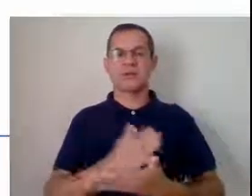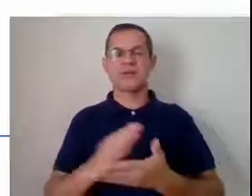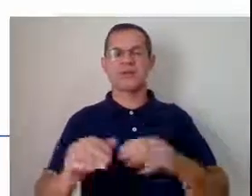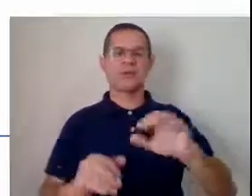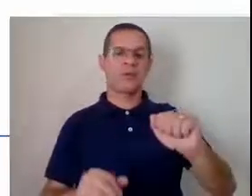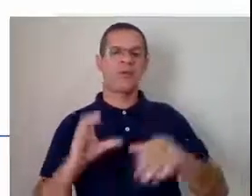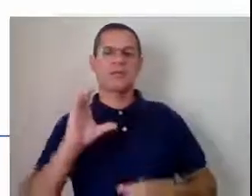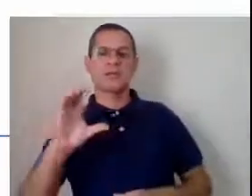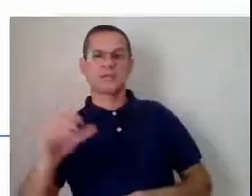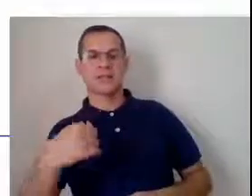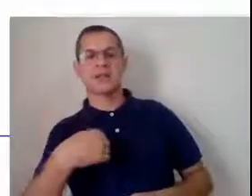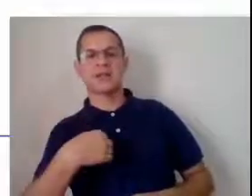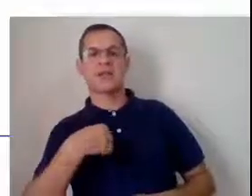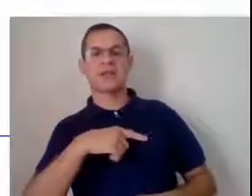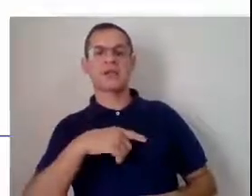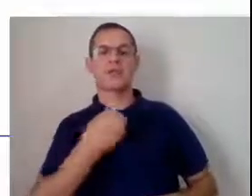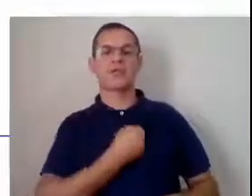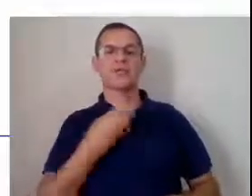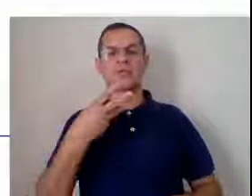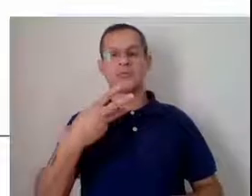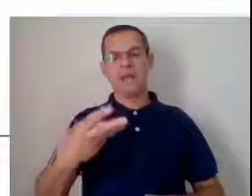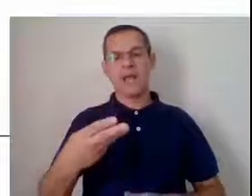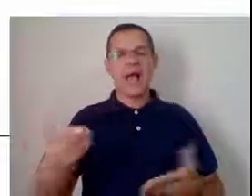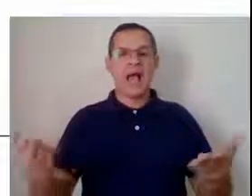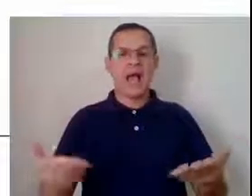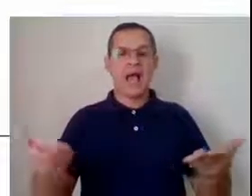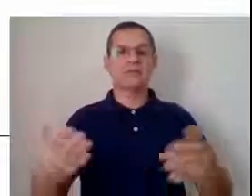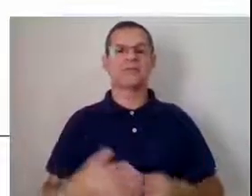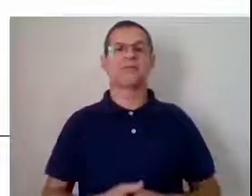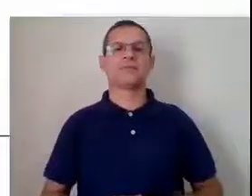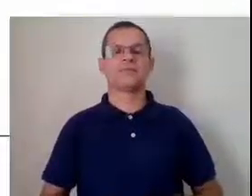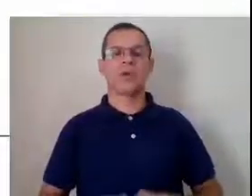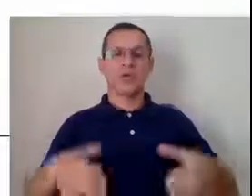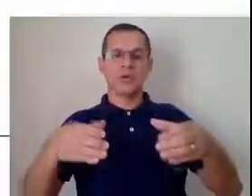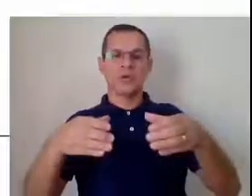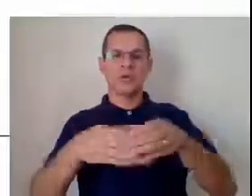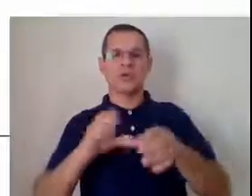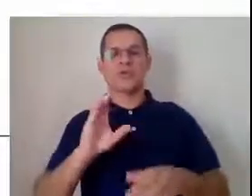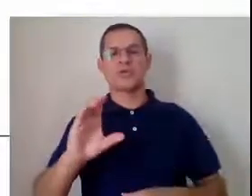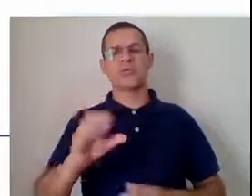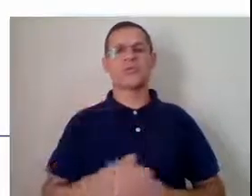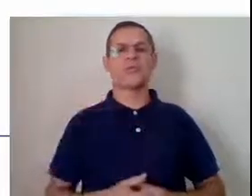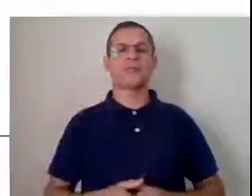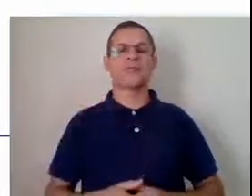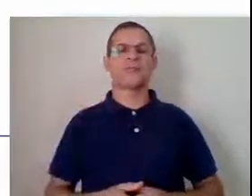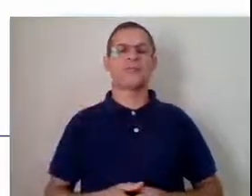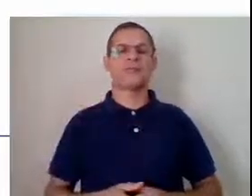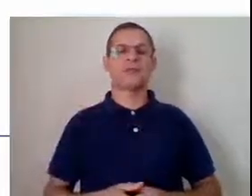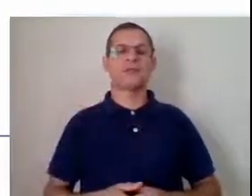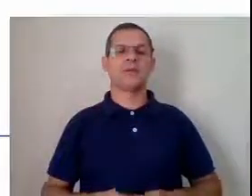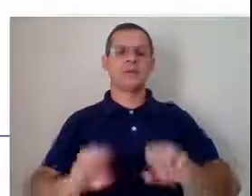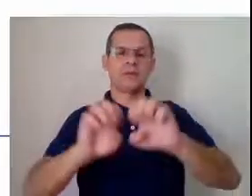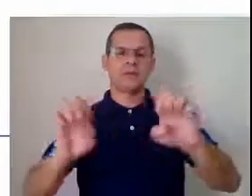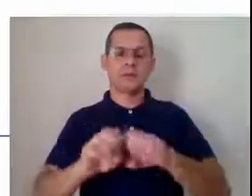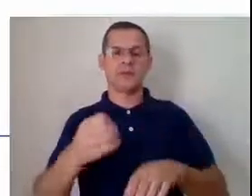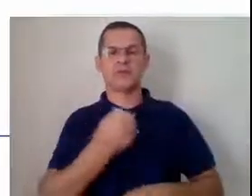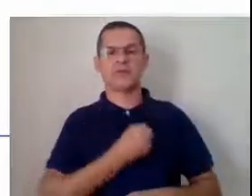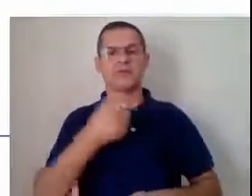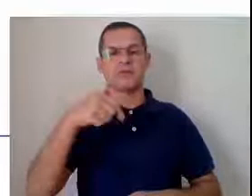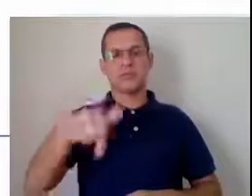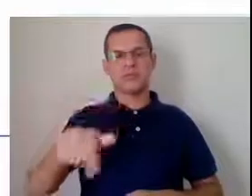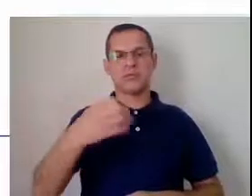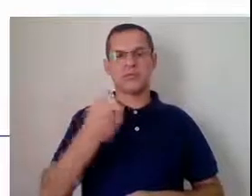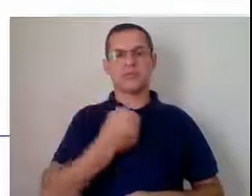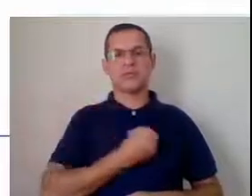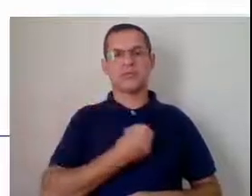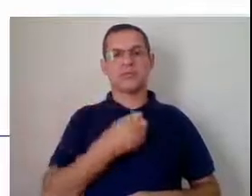e C, eu tenho o número 3. Agora, o conjunto C é composto pelo número 7 e